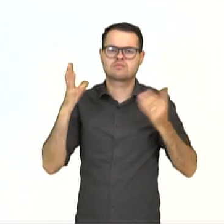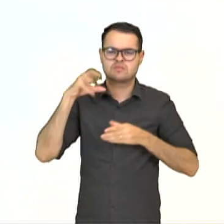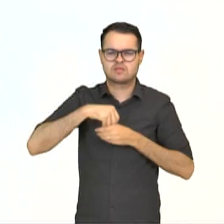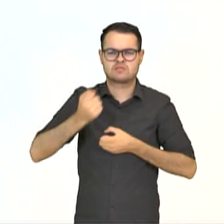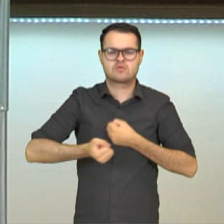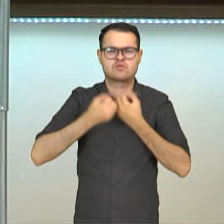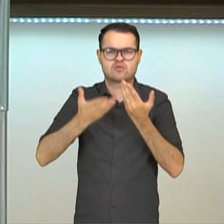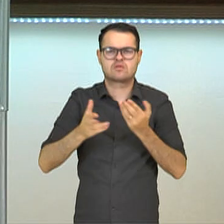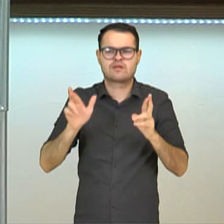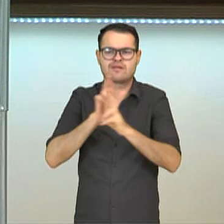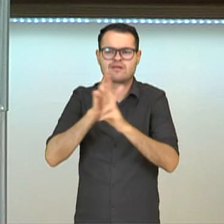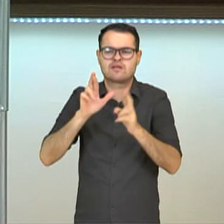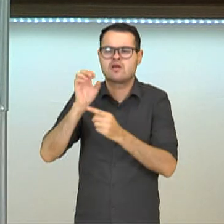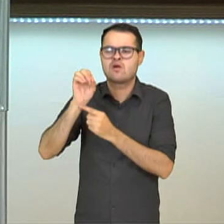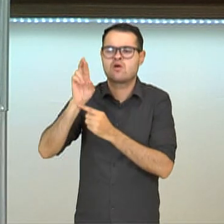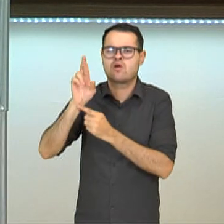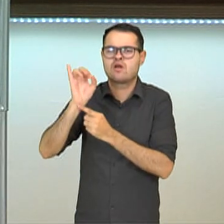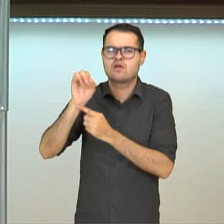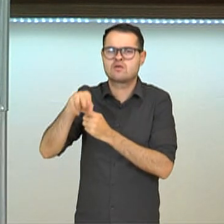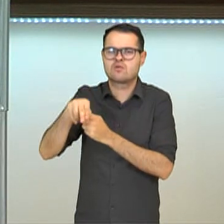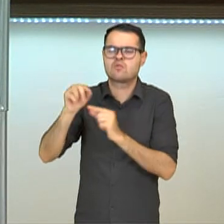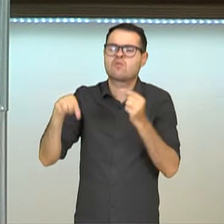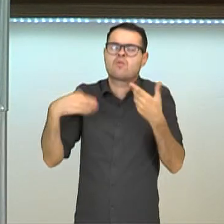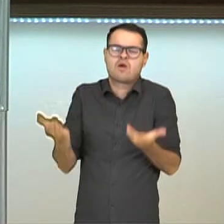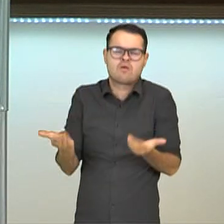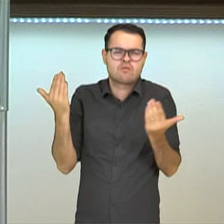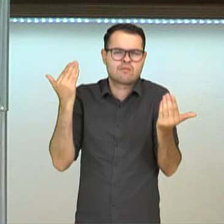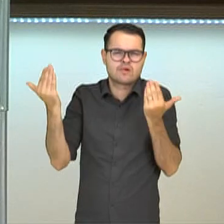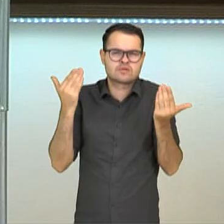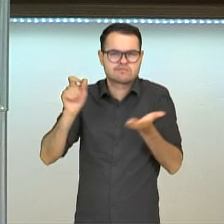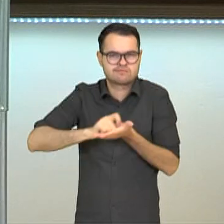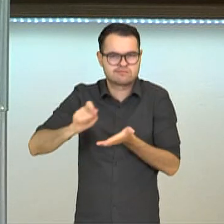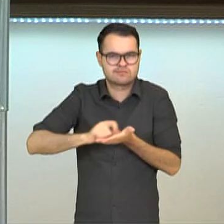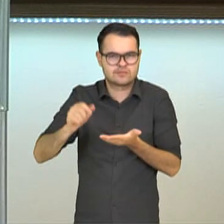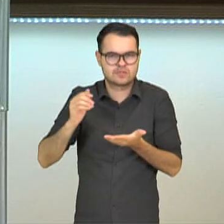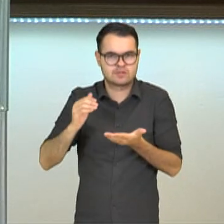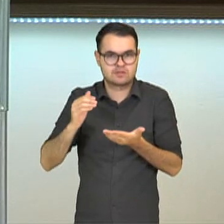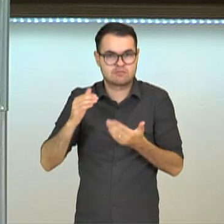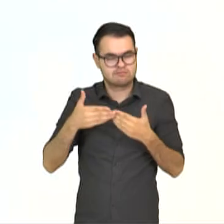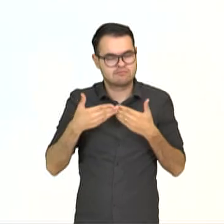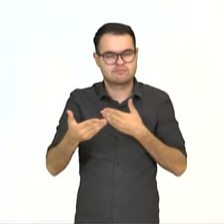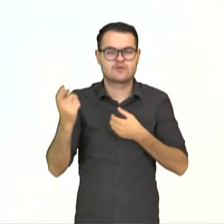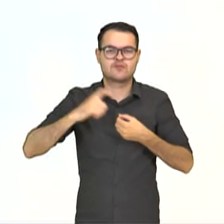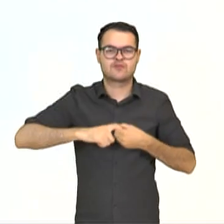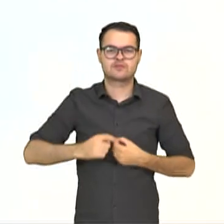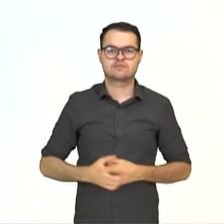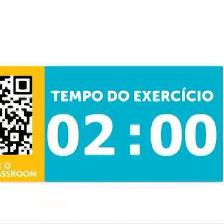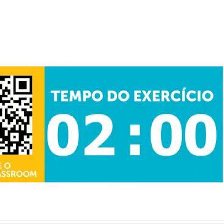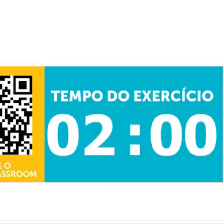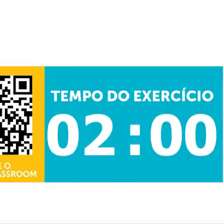poesia com Órion? Qual é a comparação que ele fez? Anote no seu caderno e daqui a pouco eu retorno.